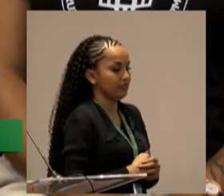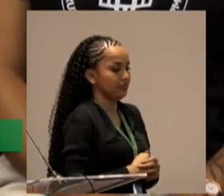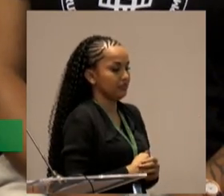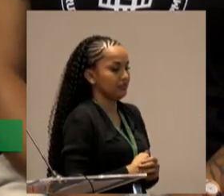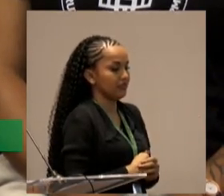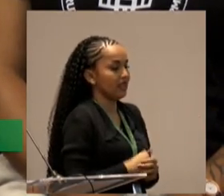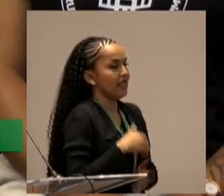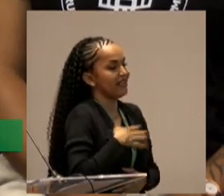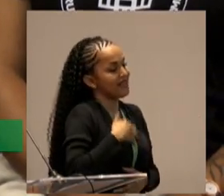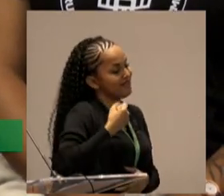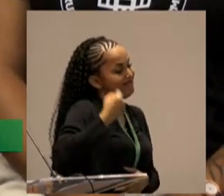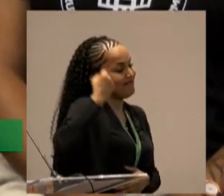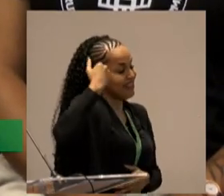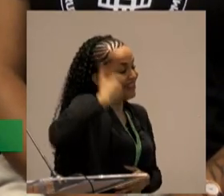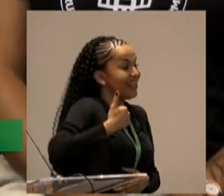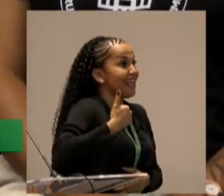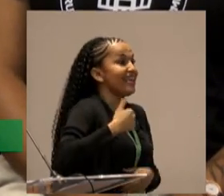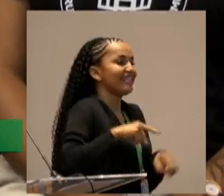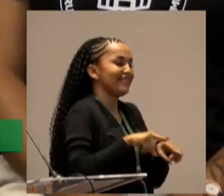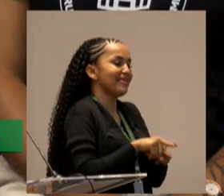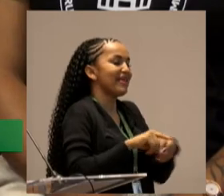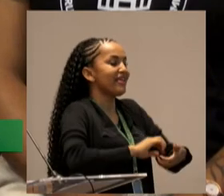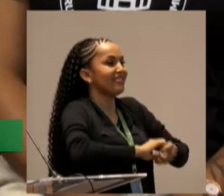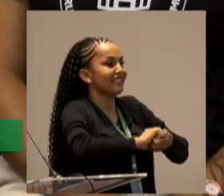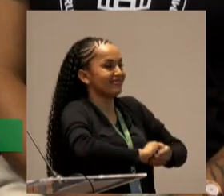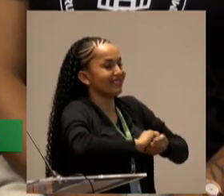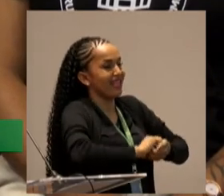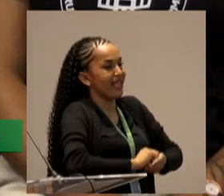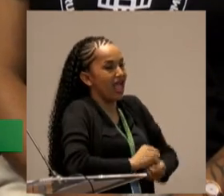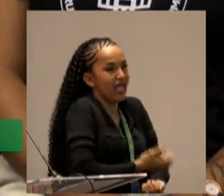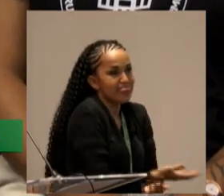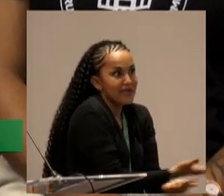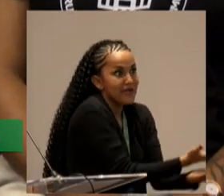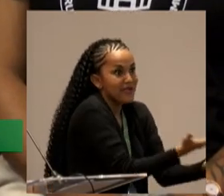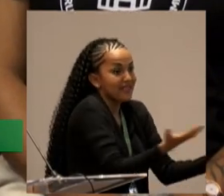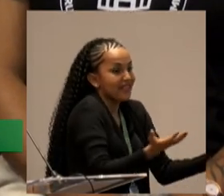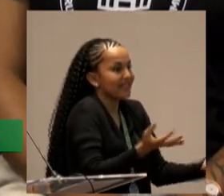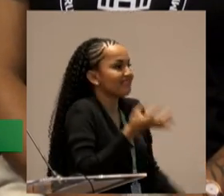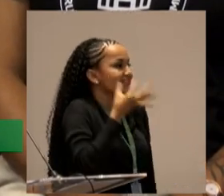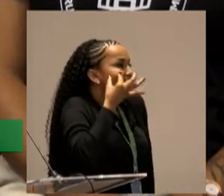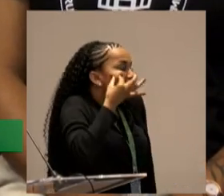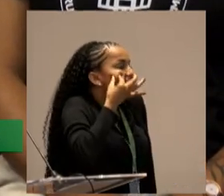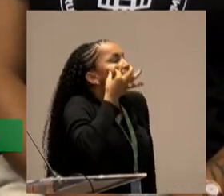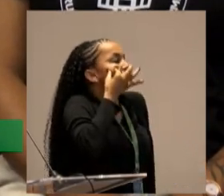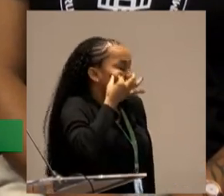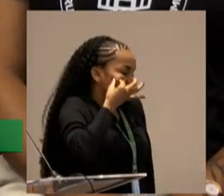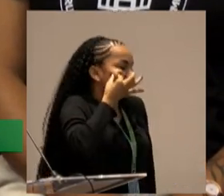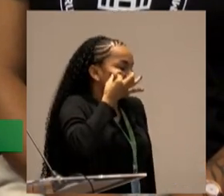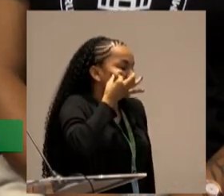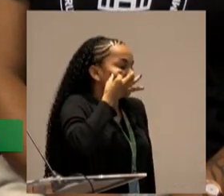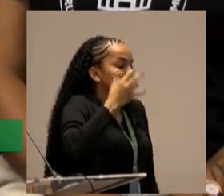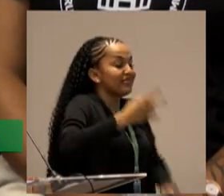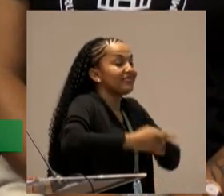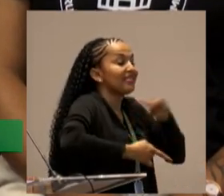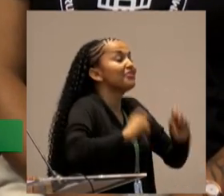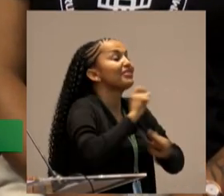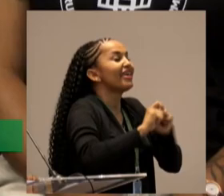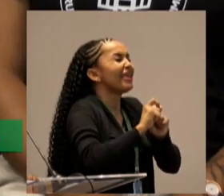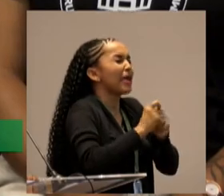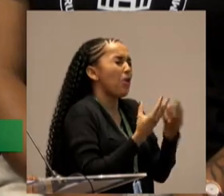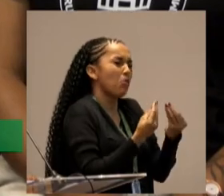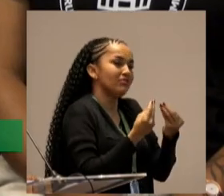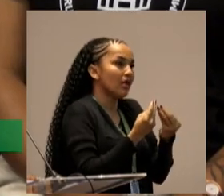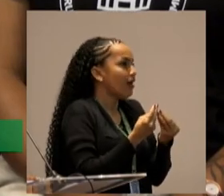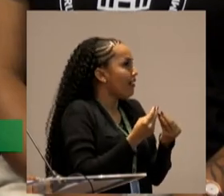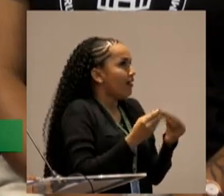Essa é a minha descrição e eu quero saudar a todos e a todas aqui presentes, dizendo que é com muita